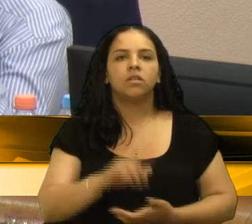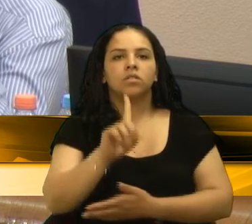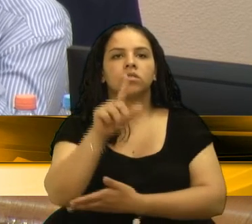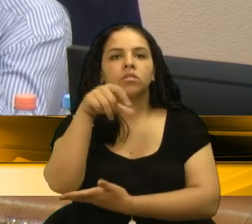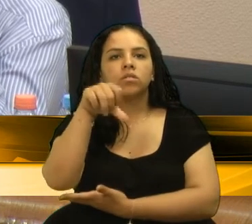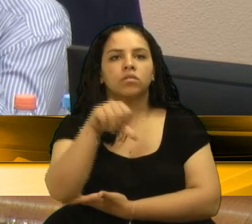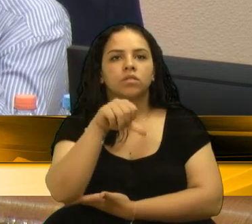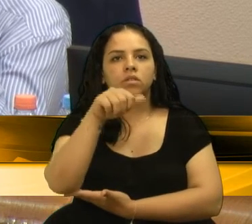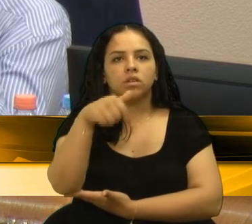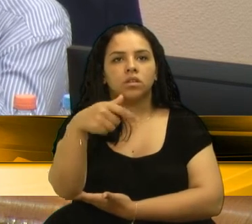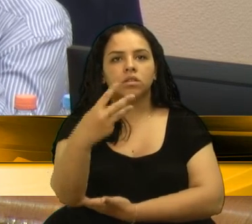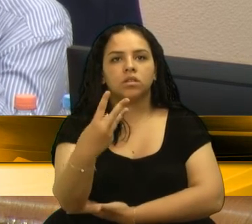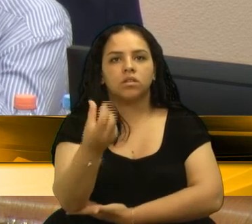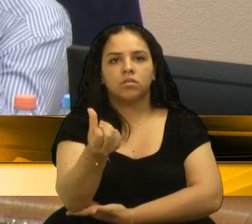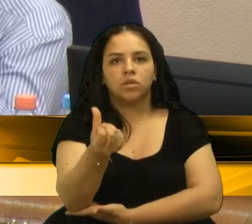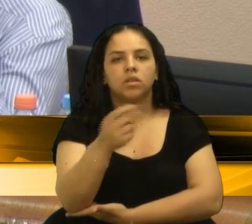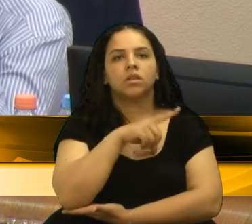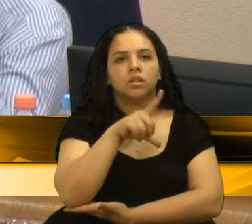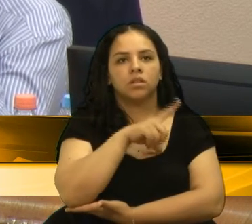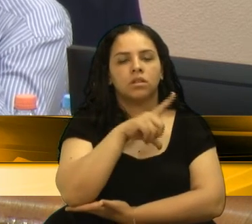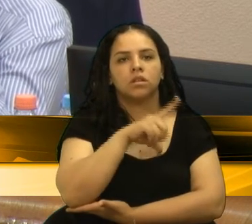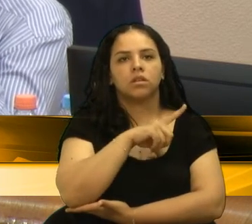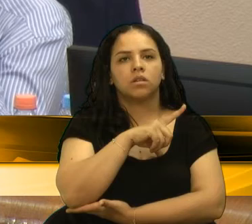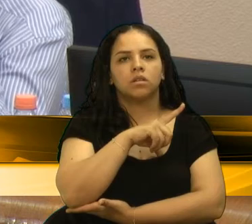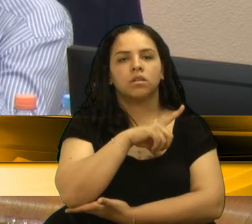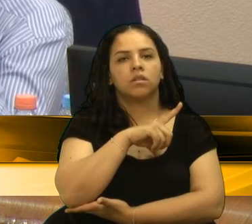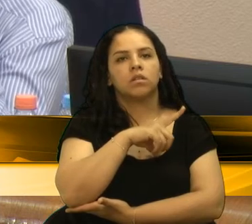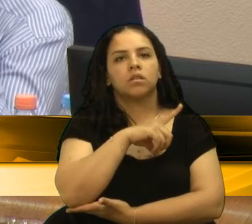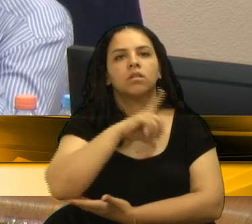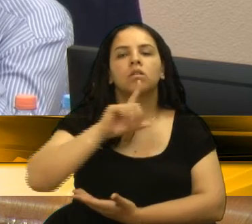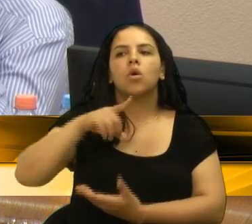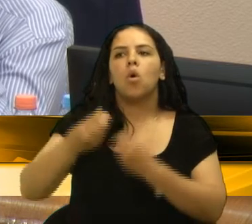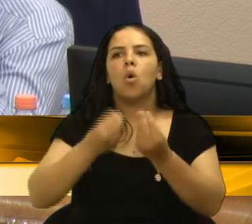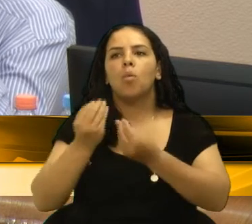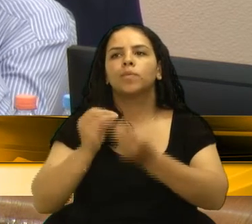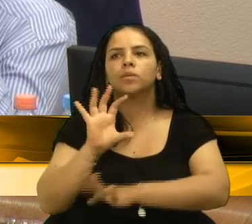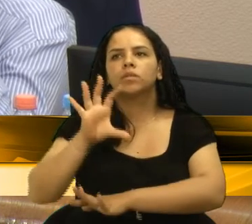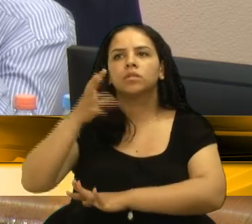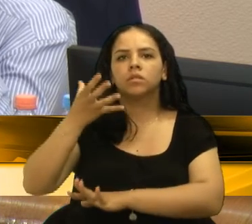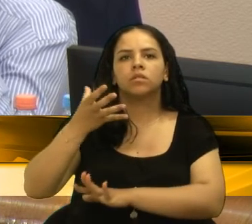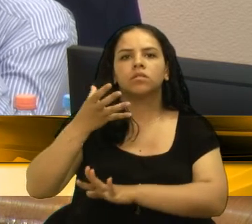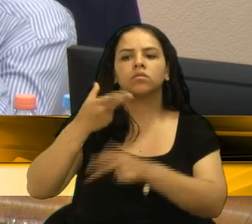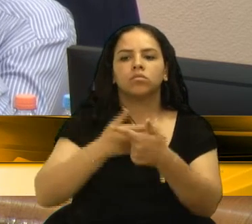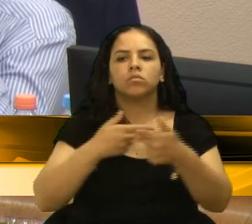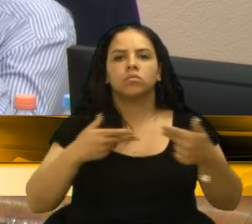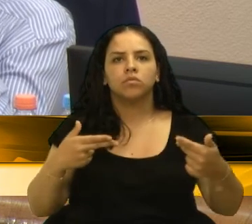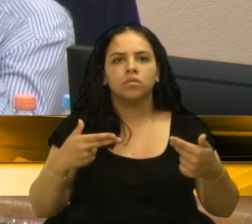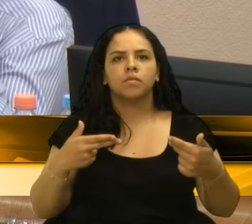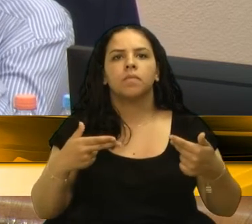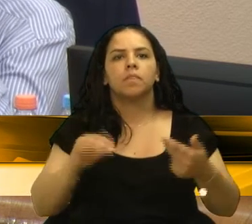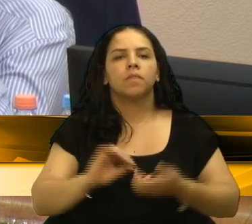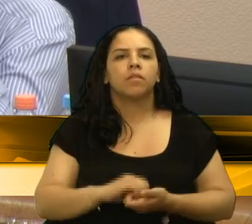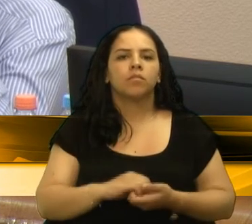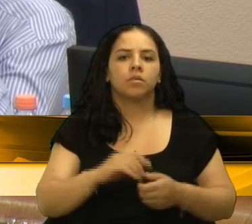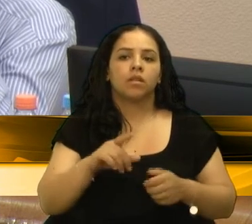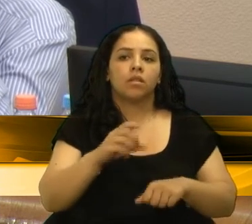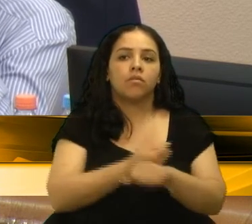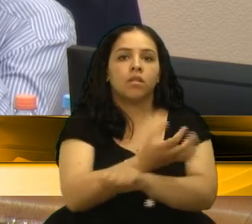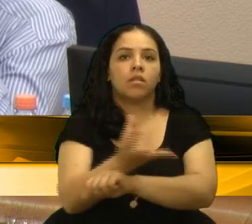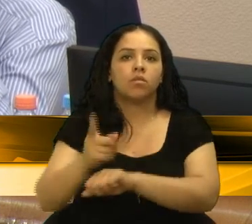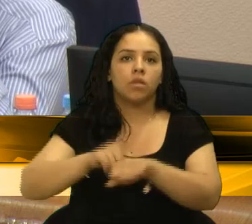19736, o decreto que já temos revogado, hoje, como funciona o trâmite em relação aos requerimentos para eventos temporários? Eles